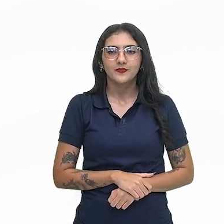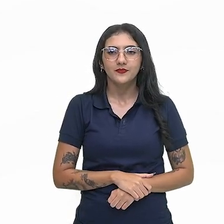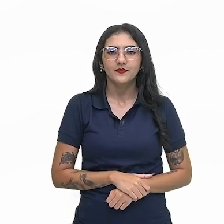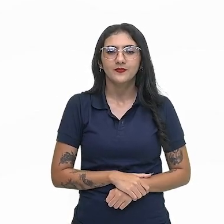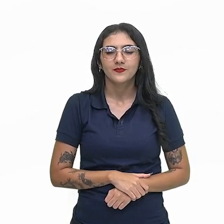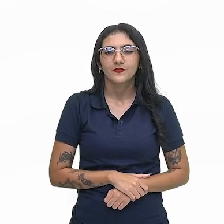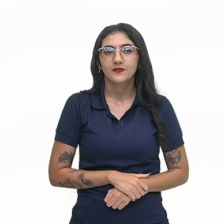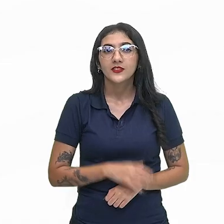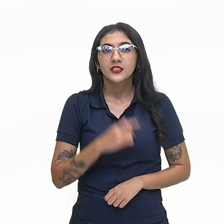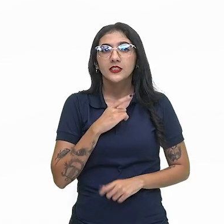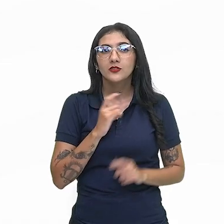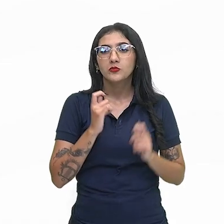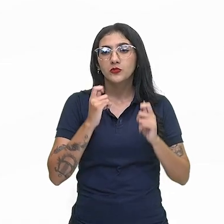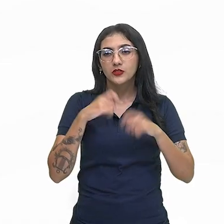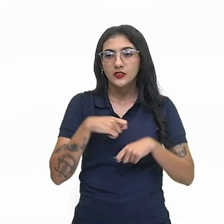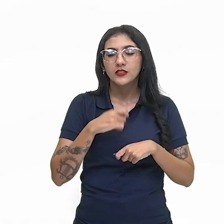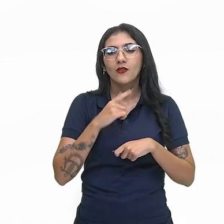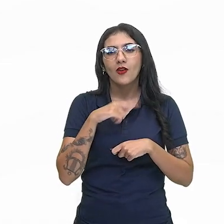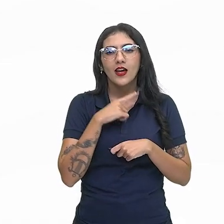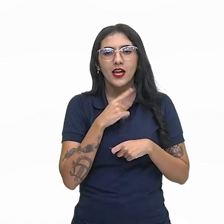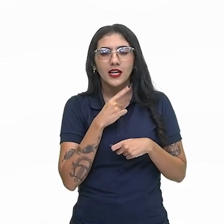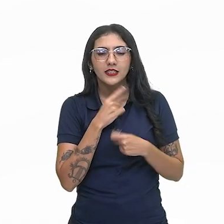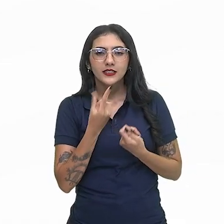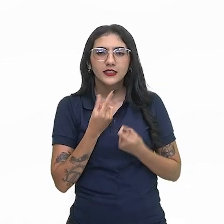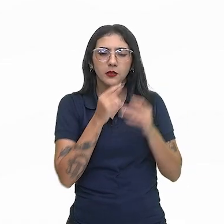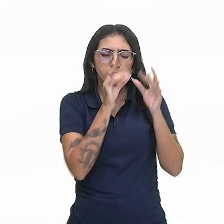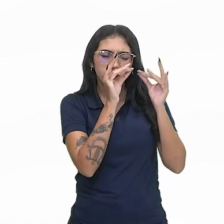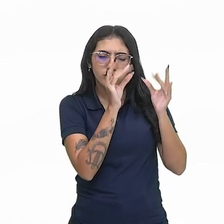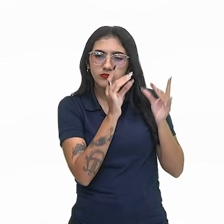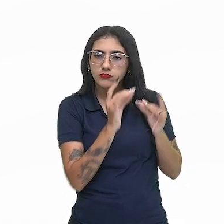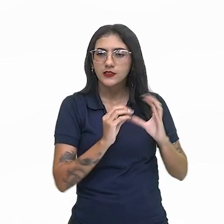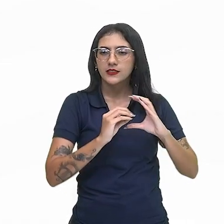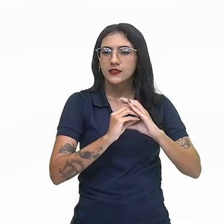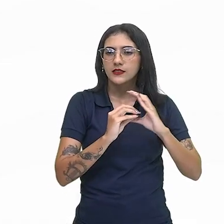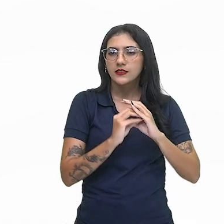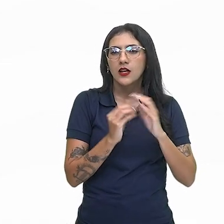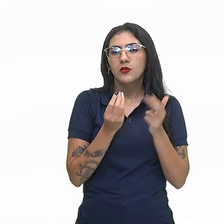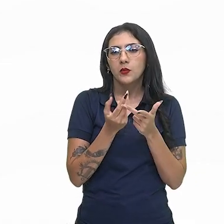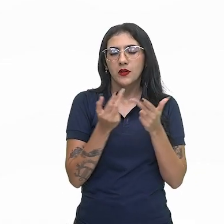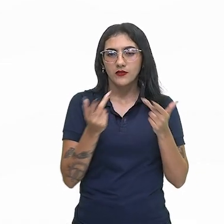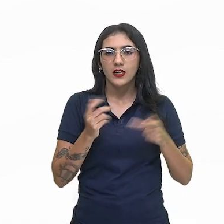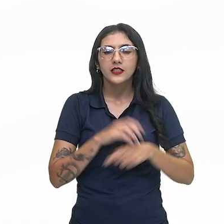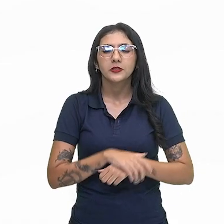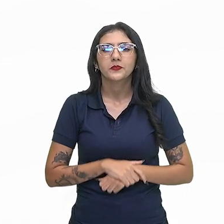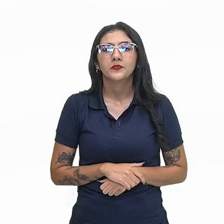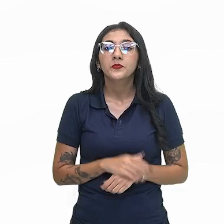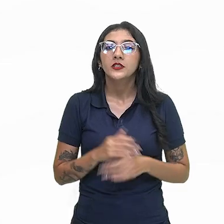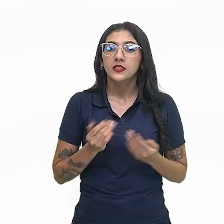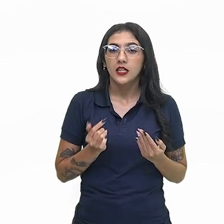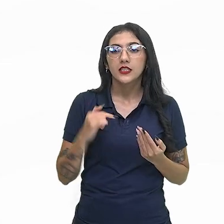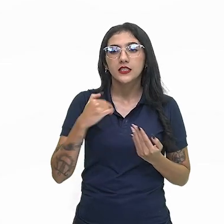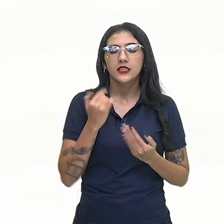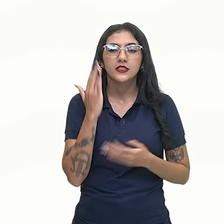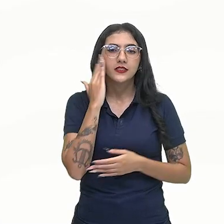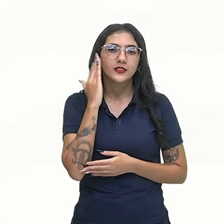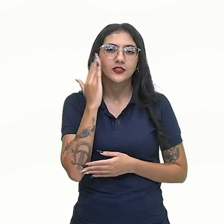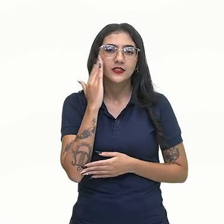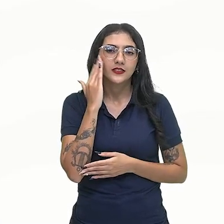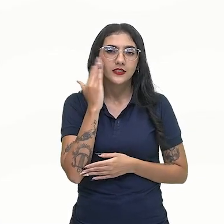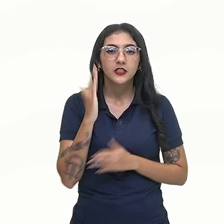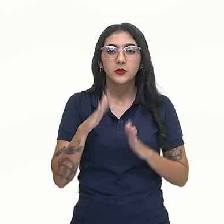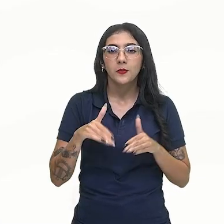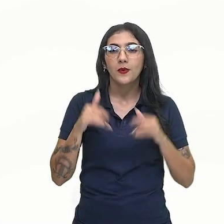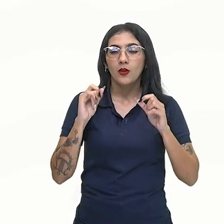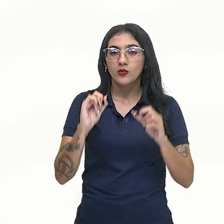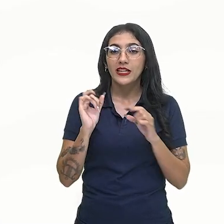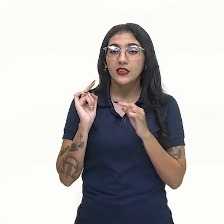nossos olhos, o mundo microscópico. Então, a gente entende que foi depois da